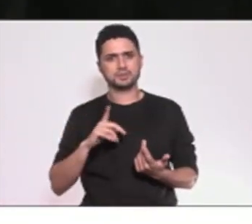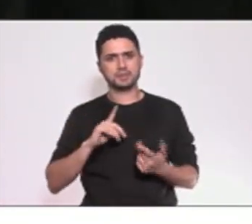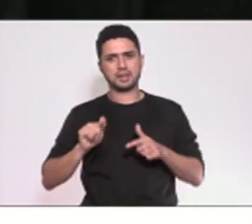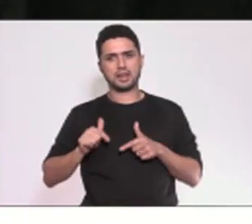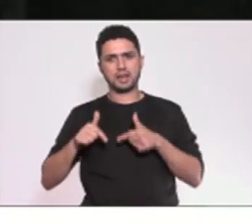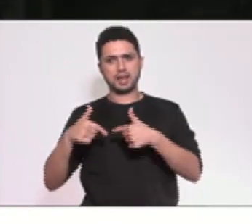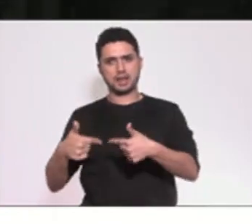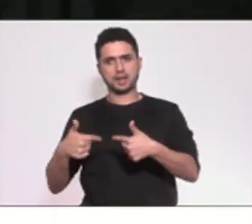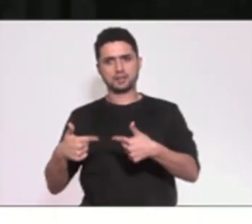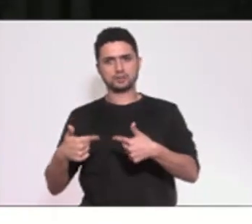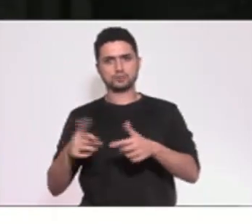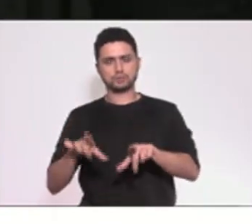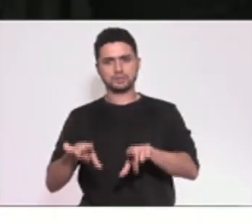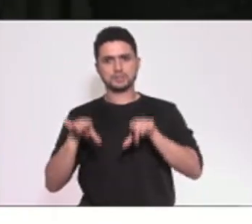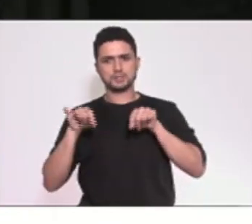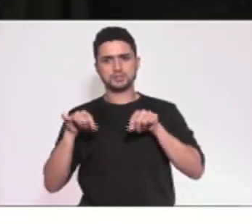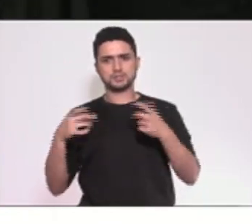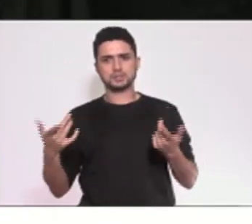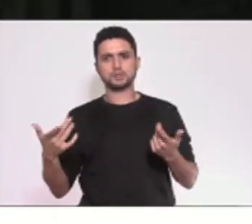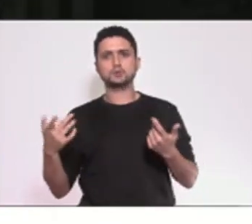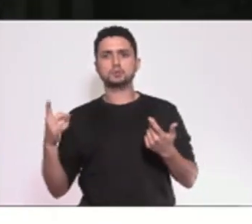suas decisões.